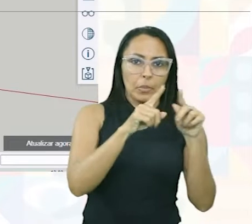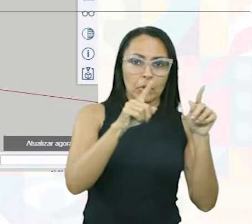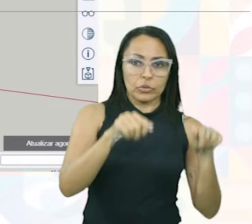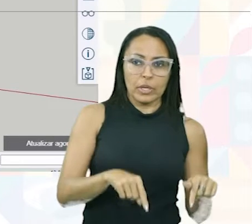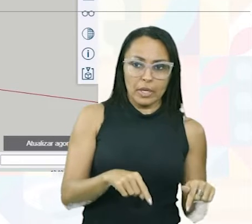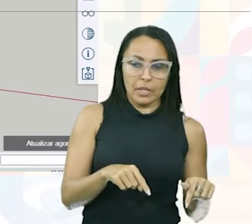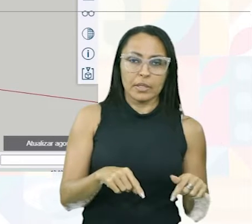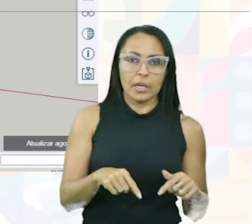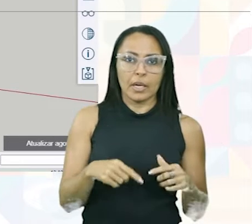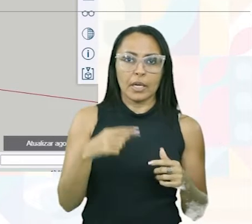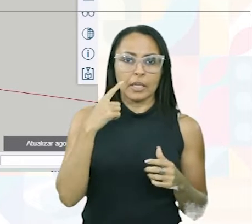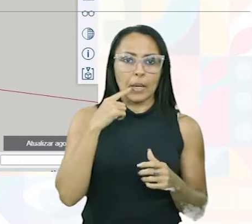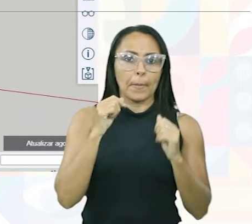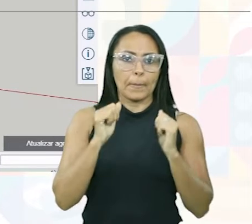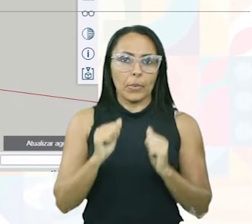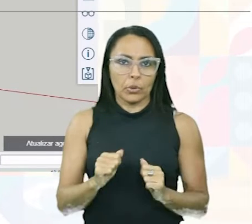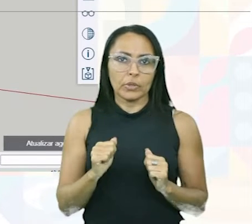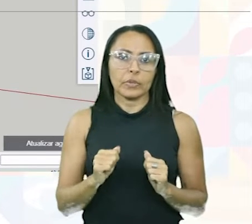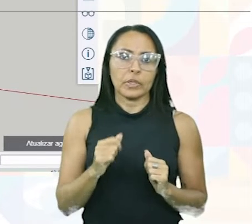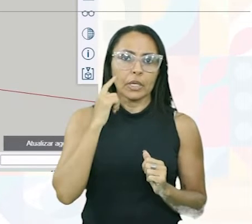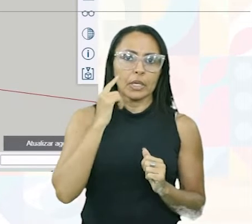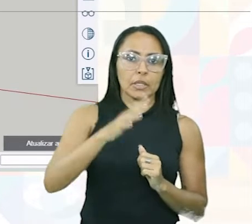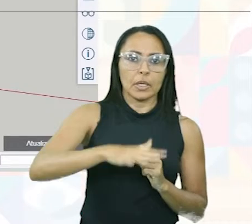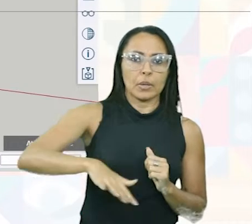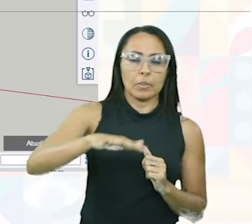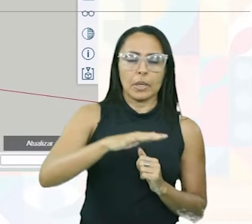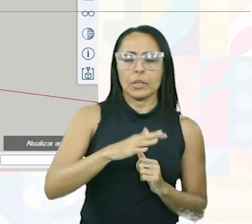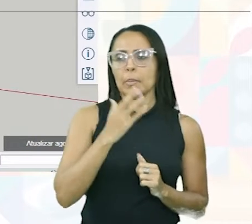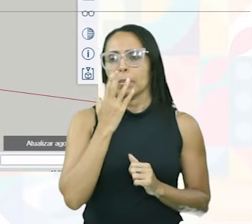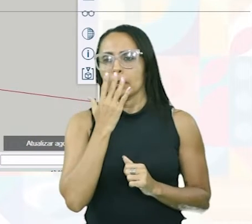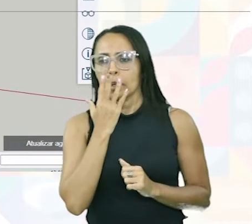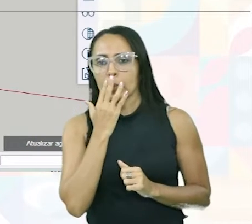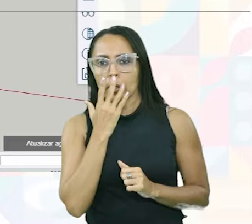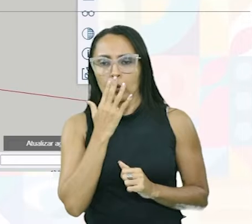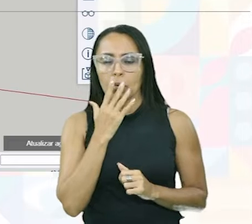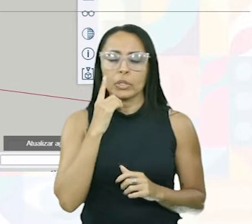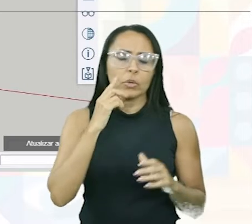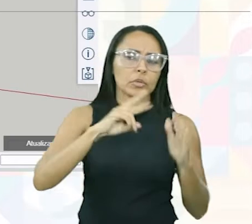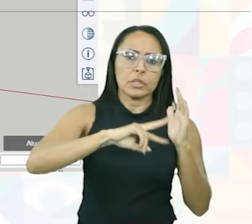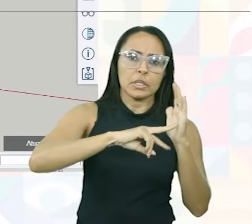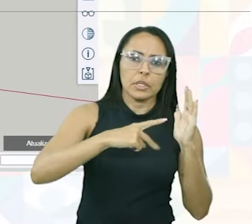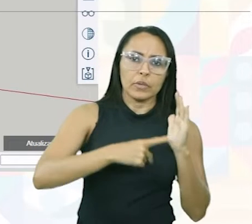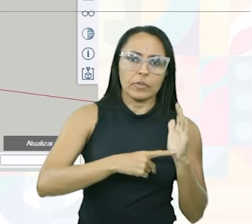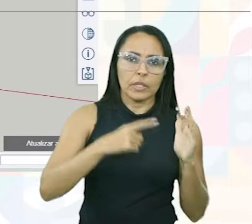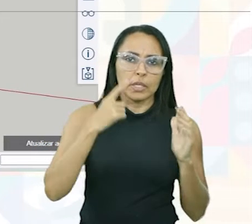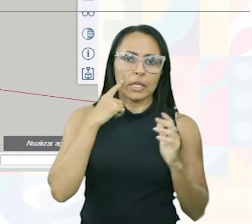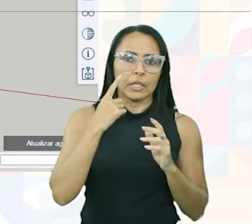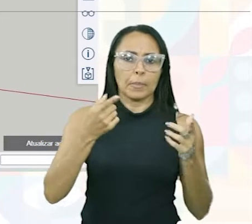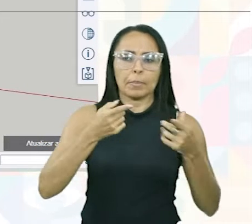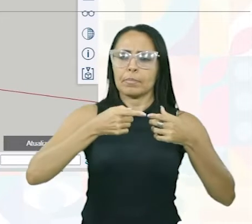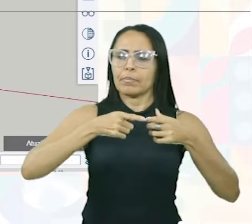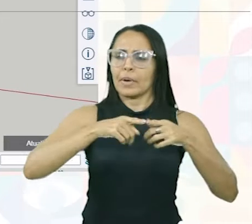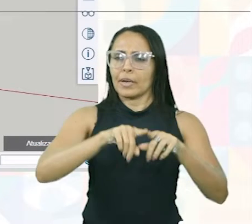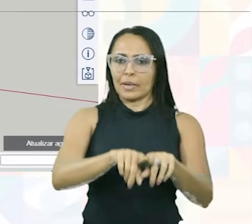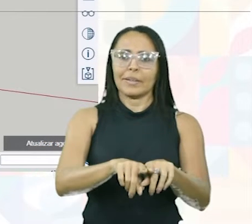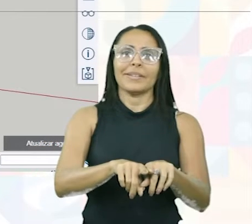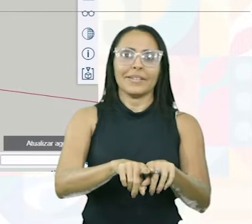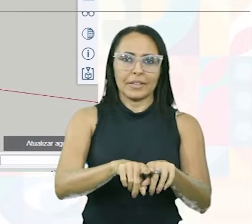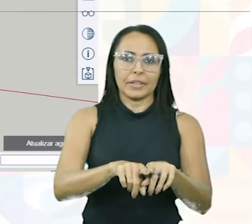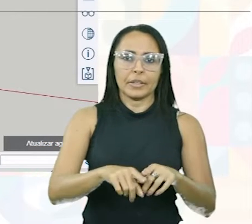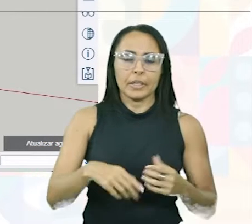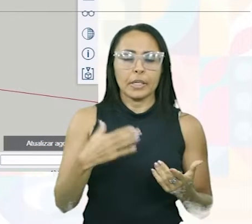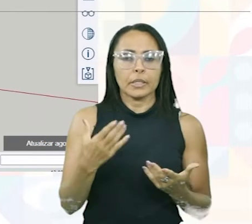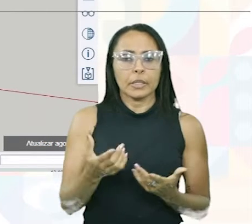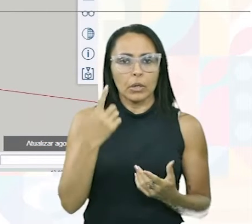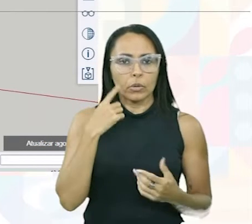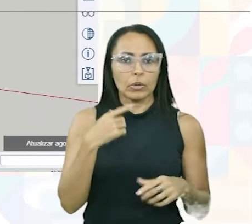aresta, ela pode ficar da mesma cor que um dos eixos. Isso significa que ela está paralela a um dos eixos. Então, isso